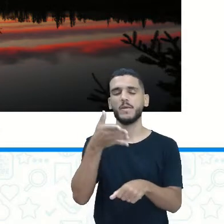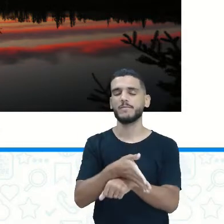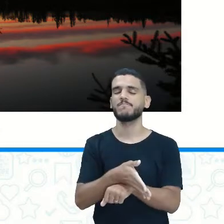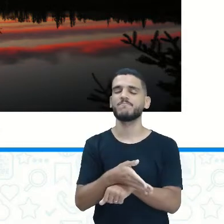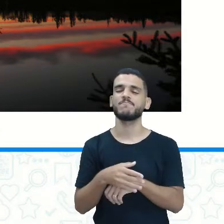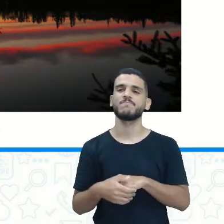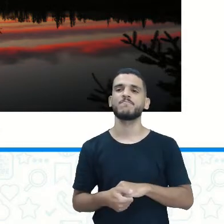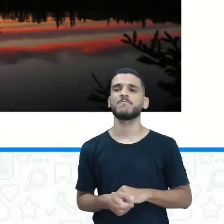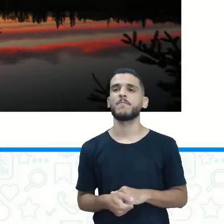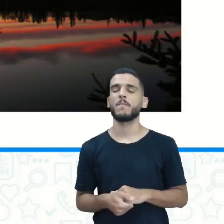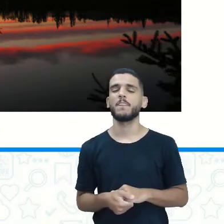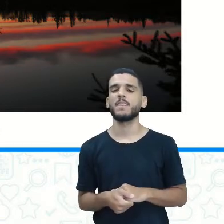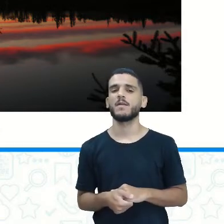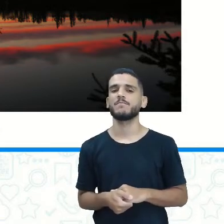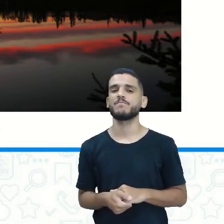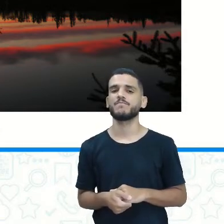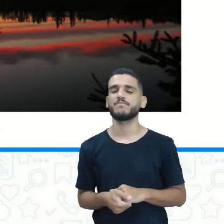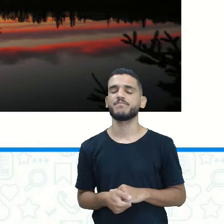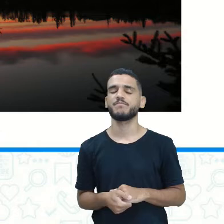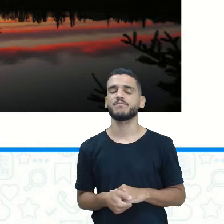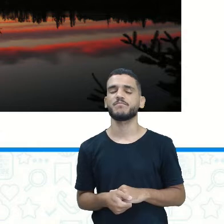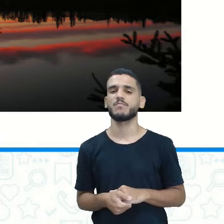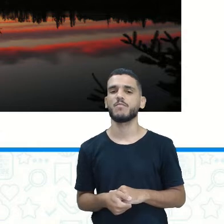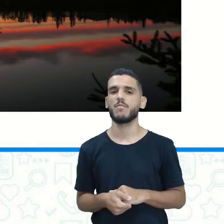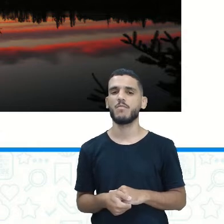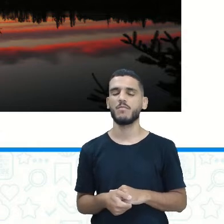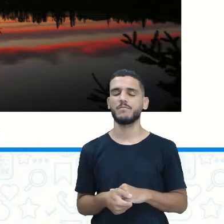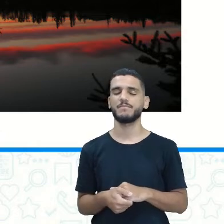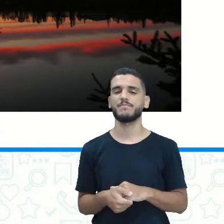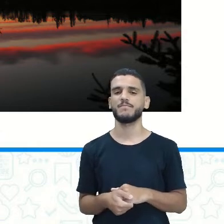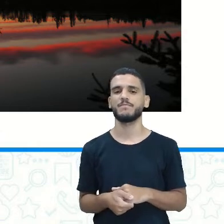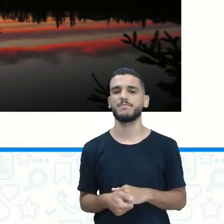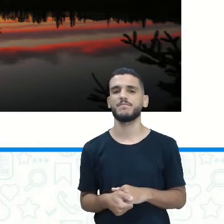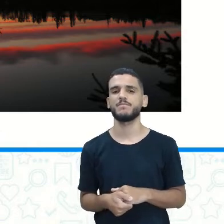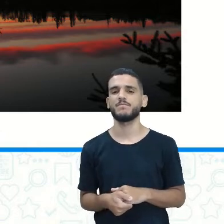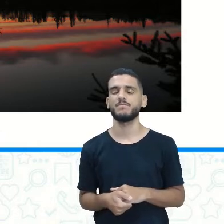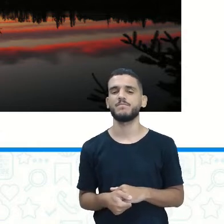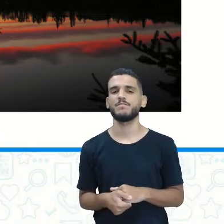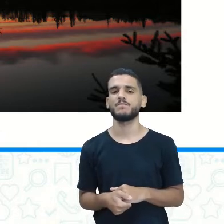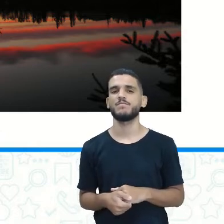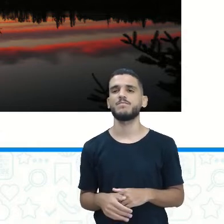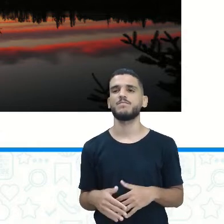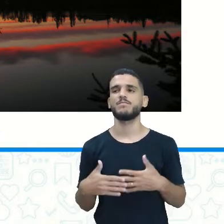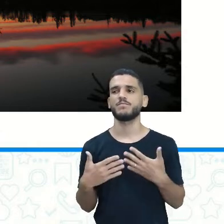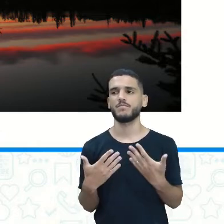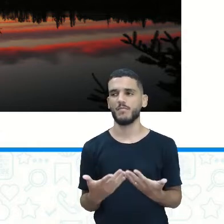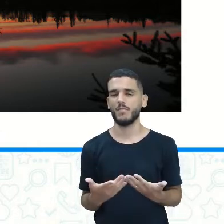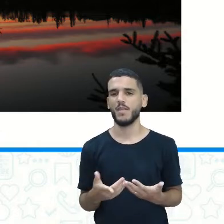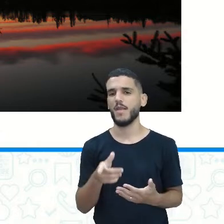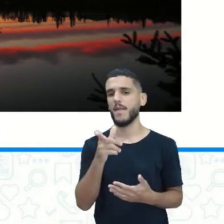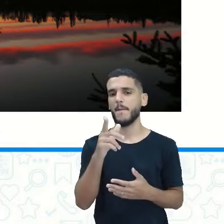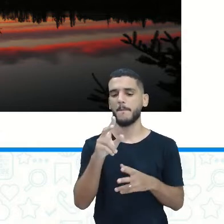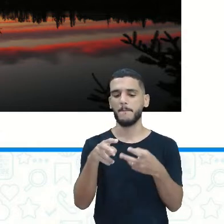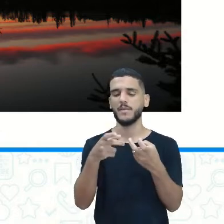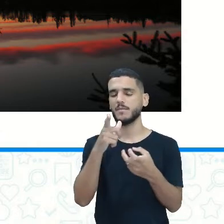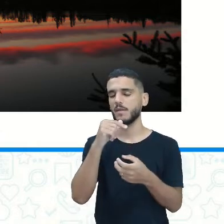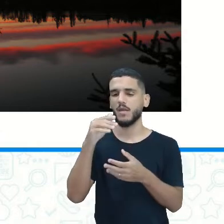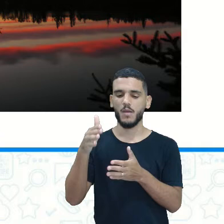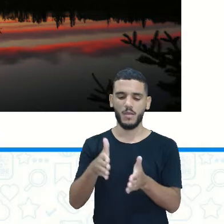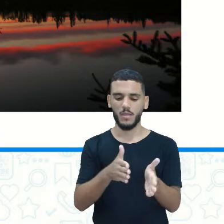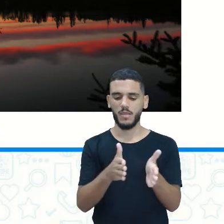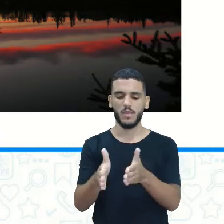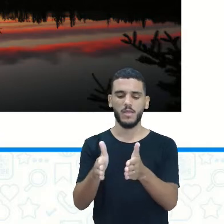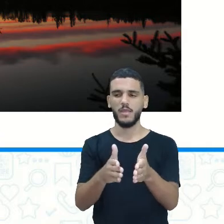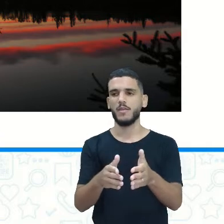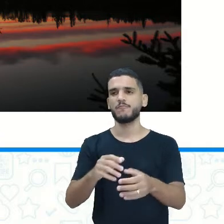consegue captar a essência dessa imagem aí. Olha, a gente vê um rio também, muitas árvores